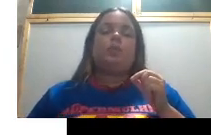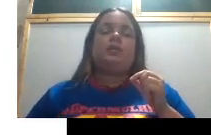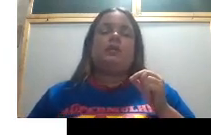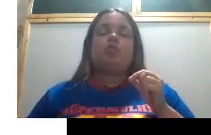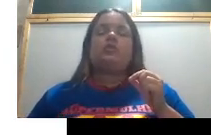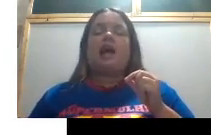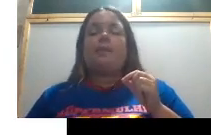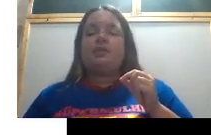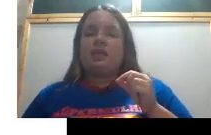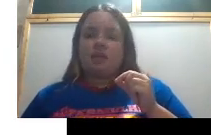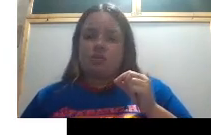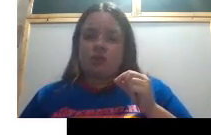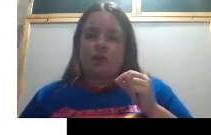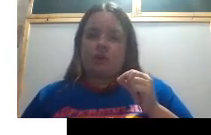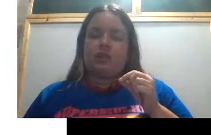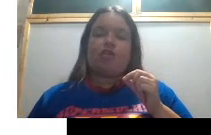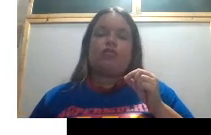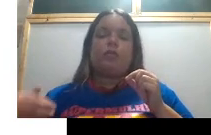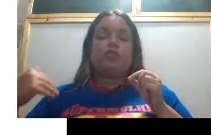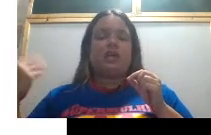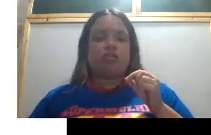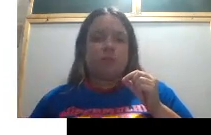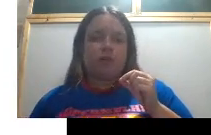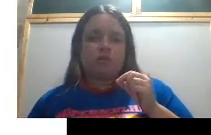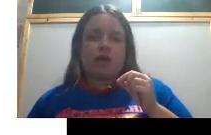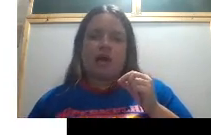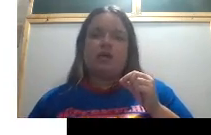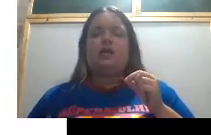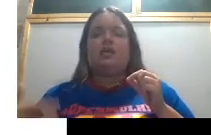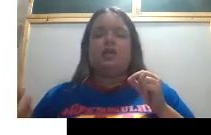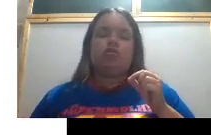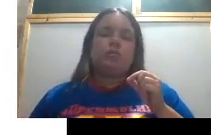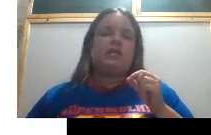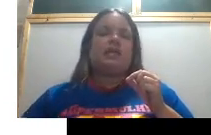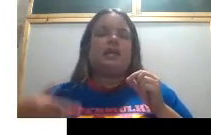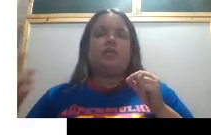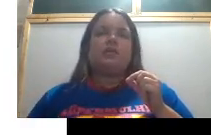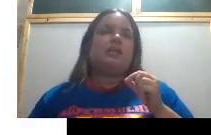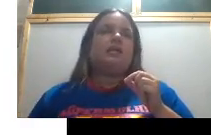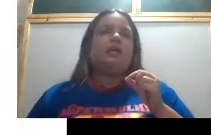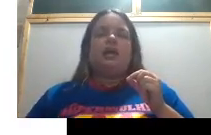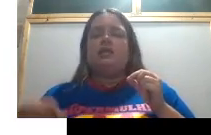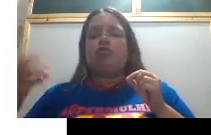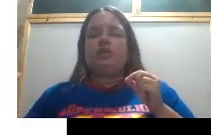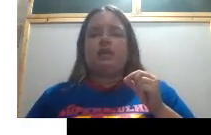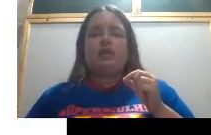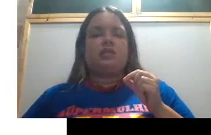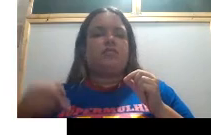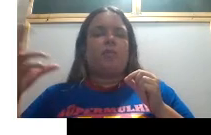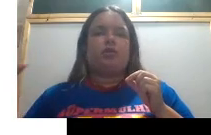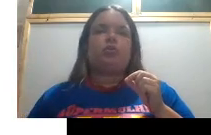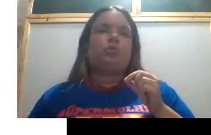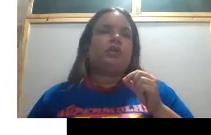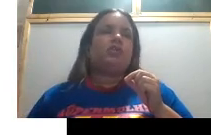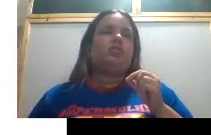exemplo de como podemos usar a bandeira nacional as formas que a gente pode usar é nós irmos aí que ela é usada eles